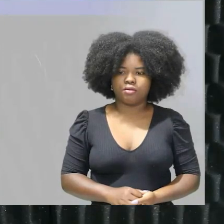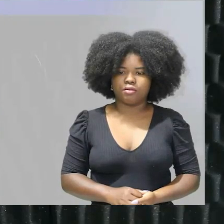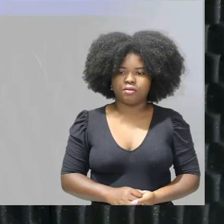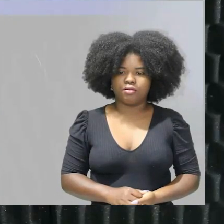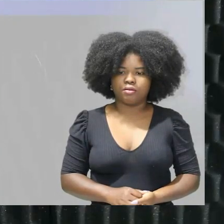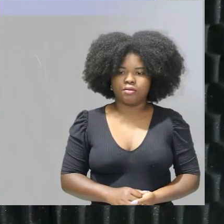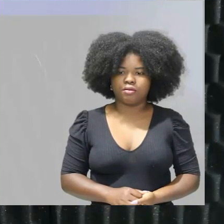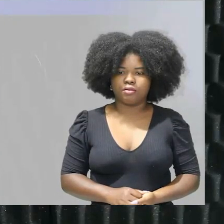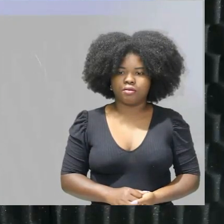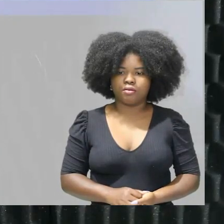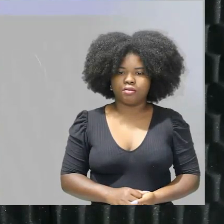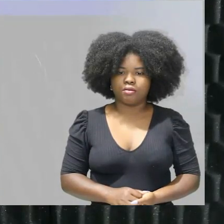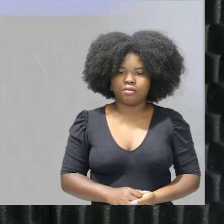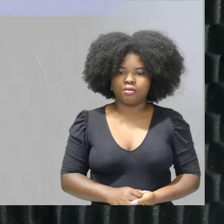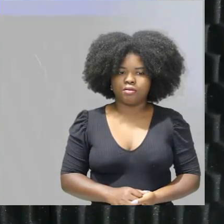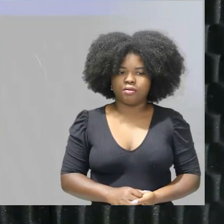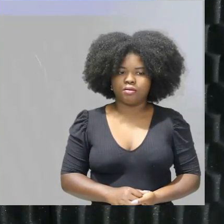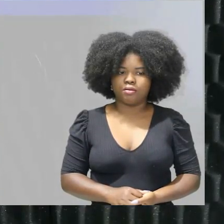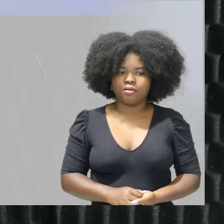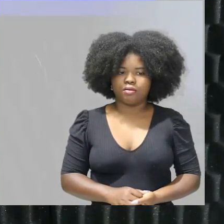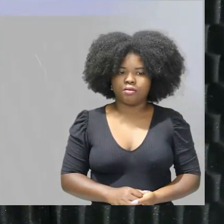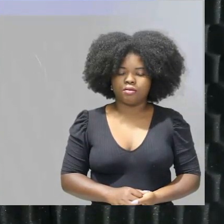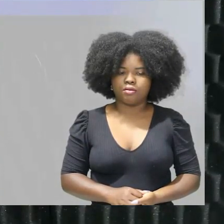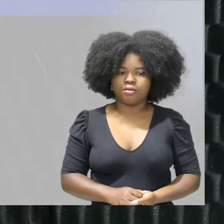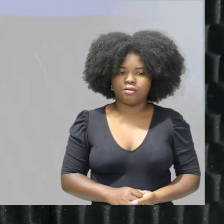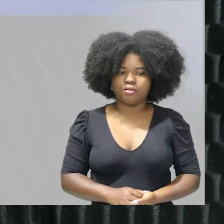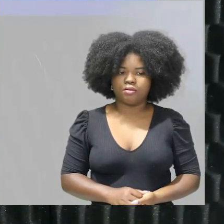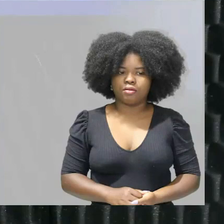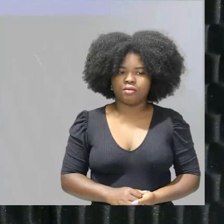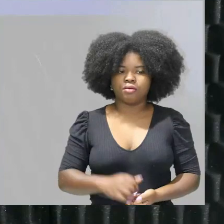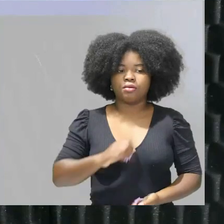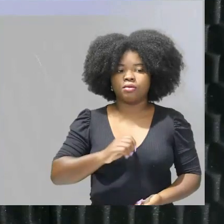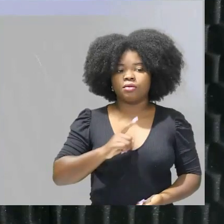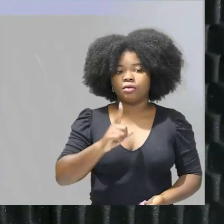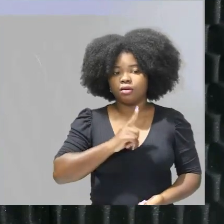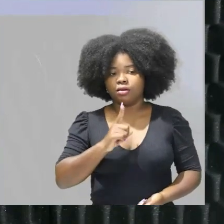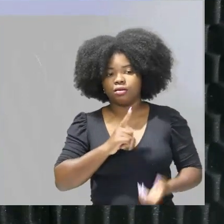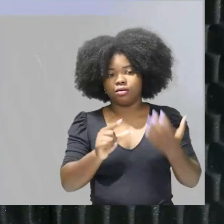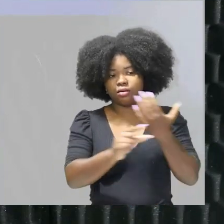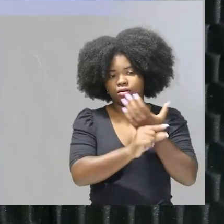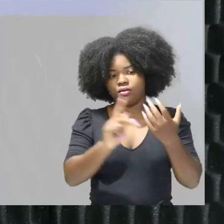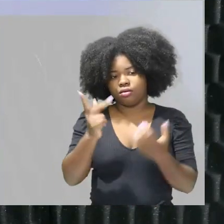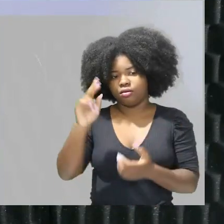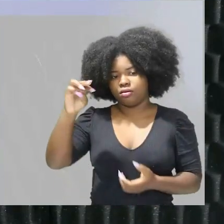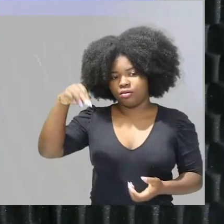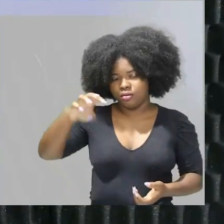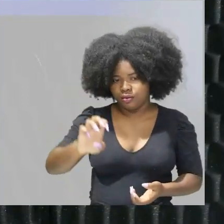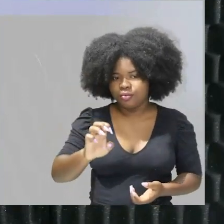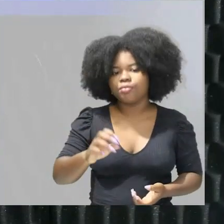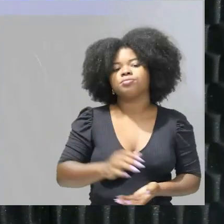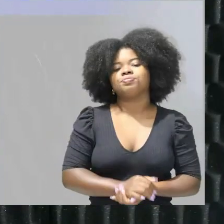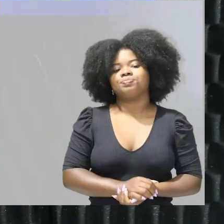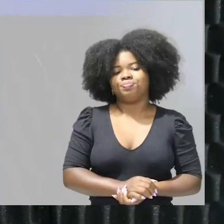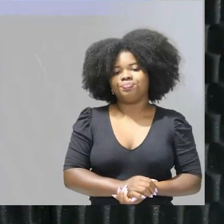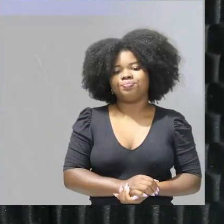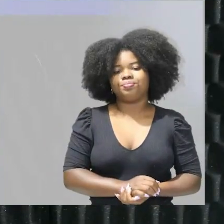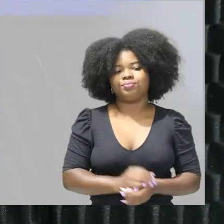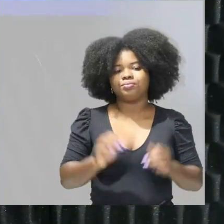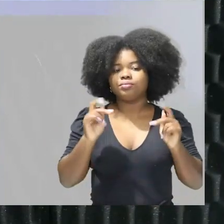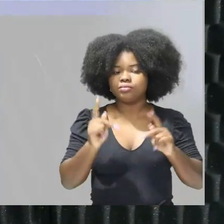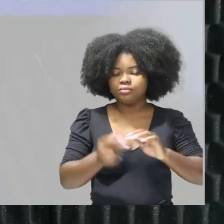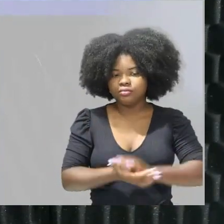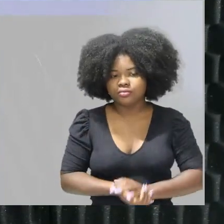ou questões de fato David hume grande filósofo em Cristo certo